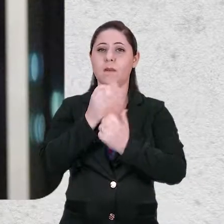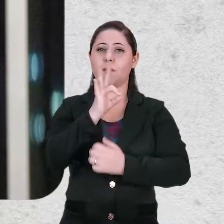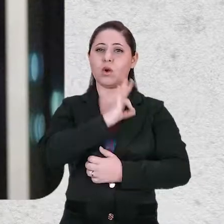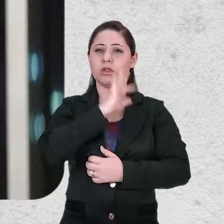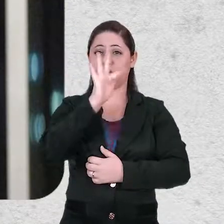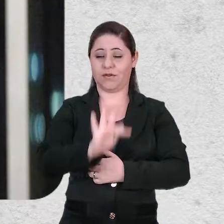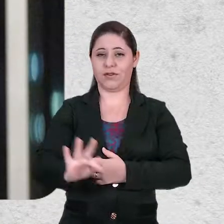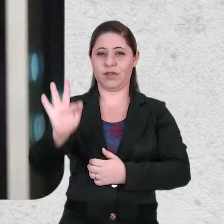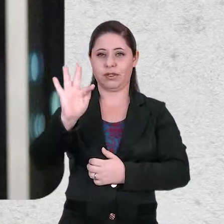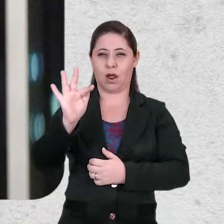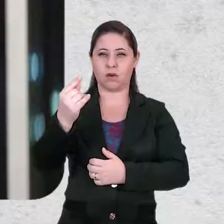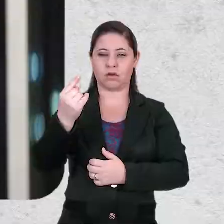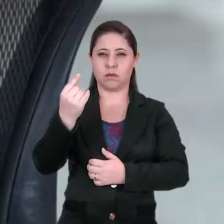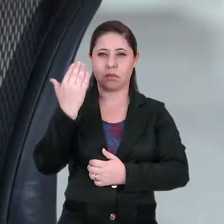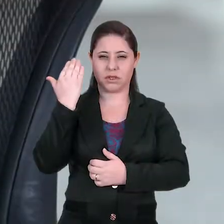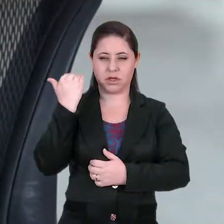época